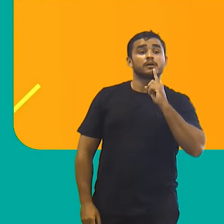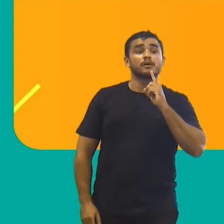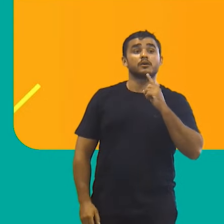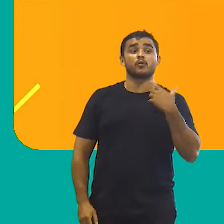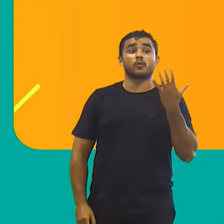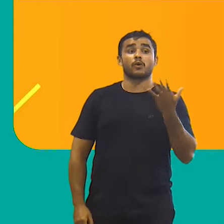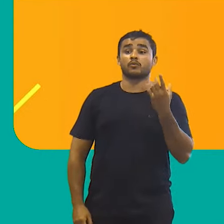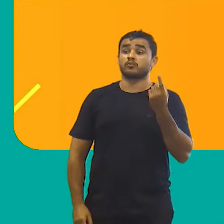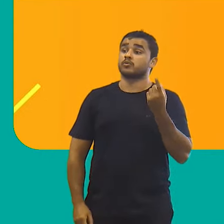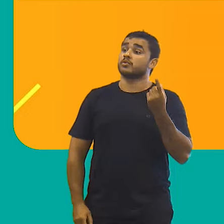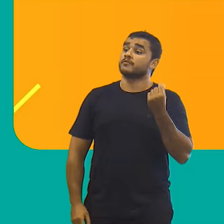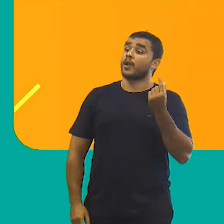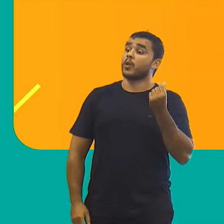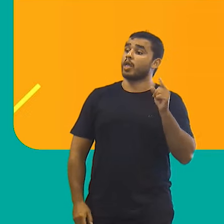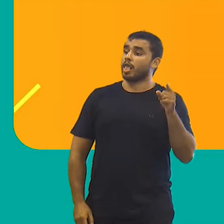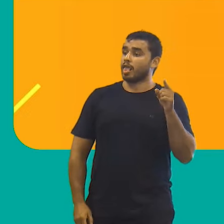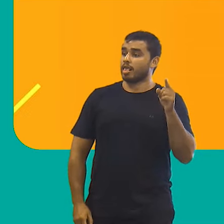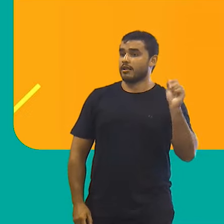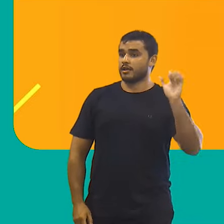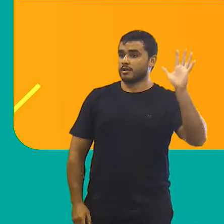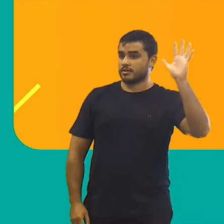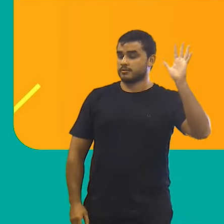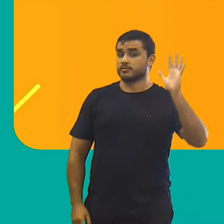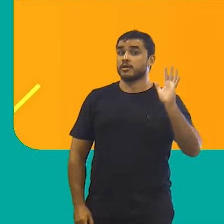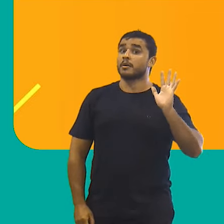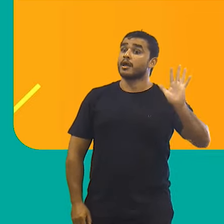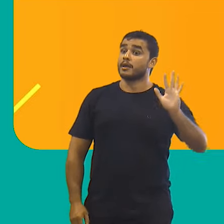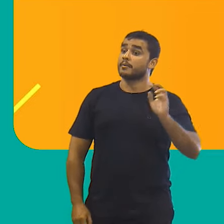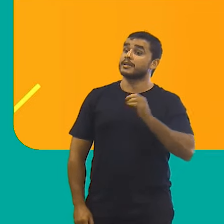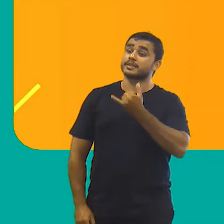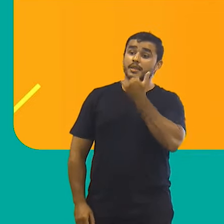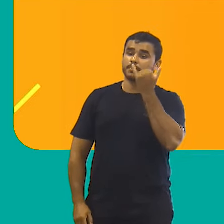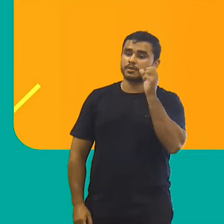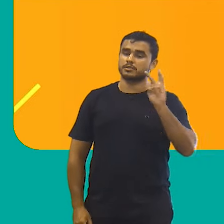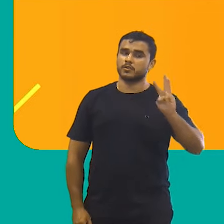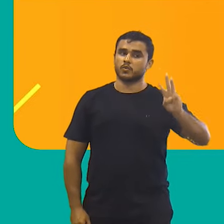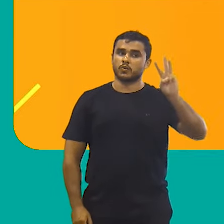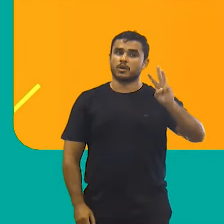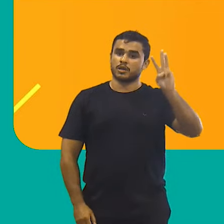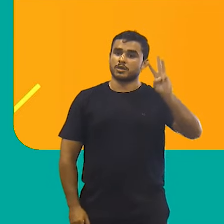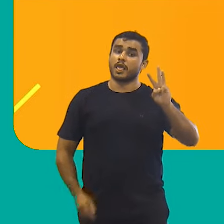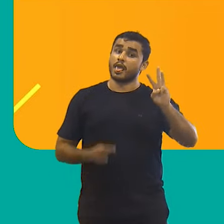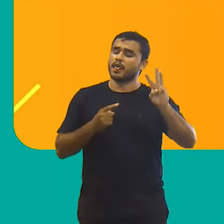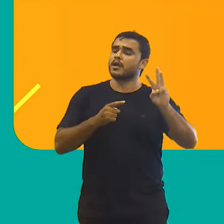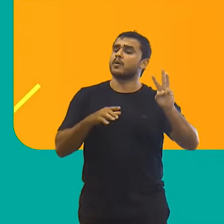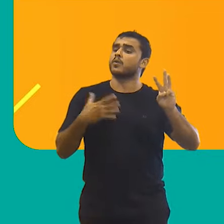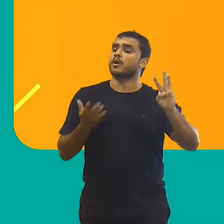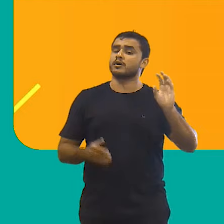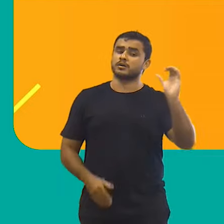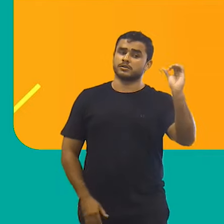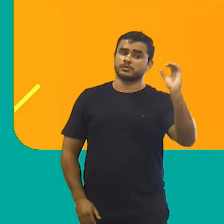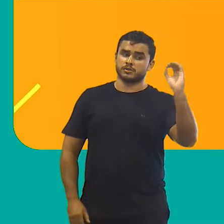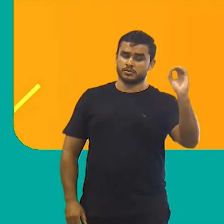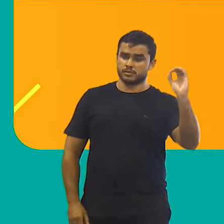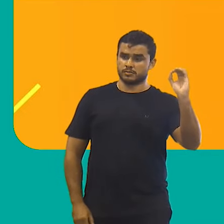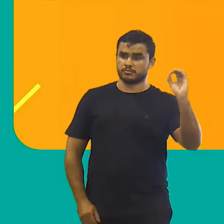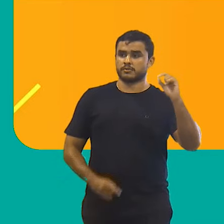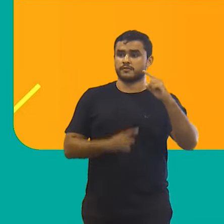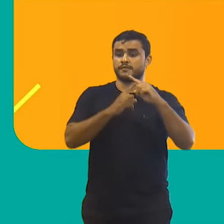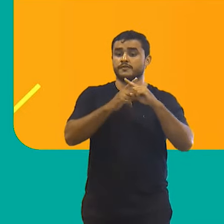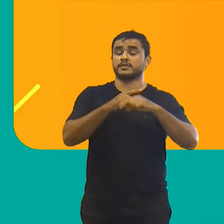potência que ela disse que é 60 watts. Vezes o tempo que a incandescente